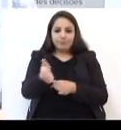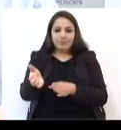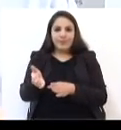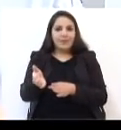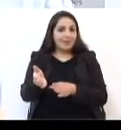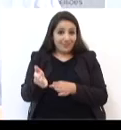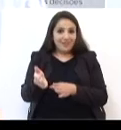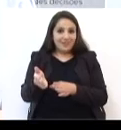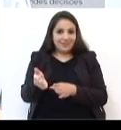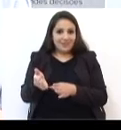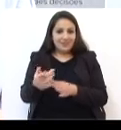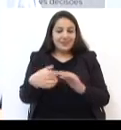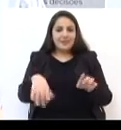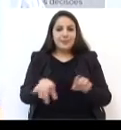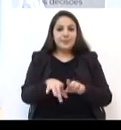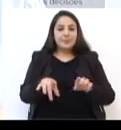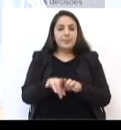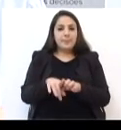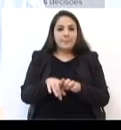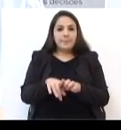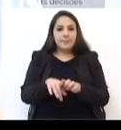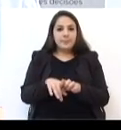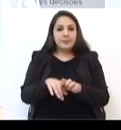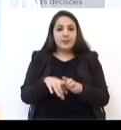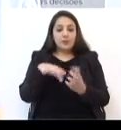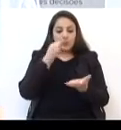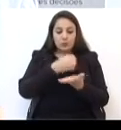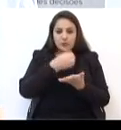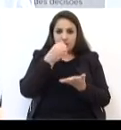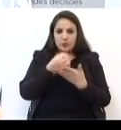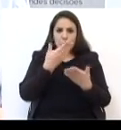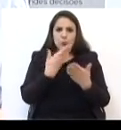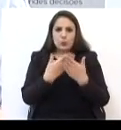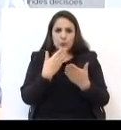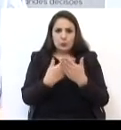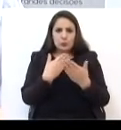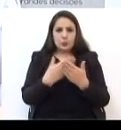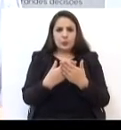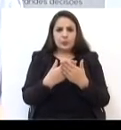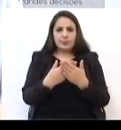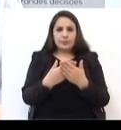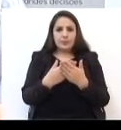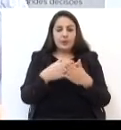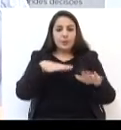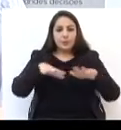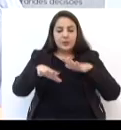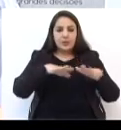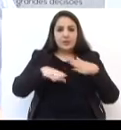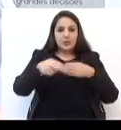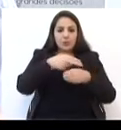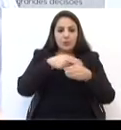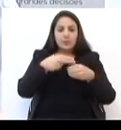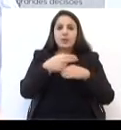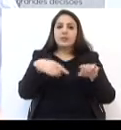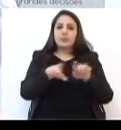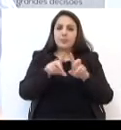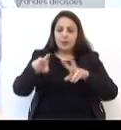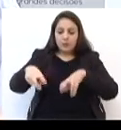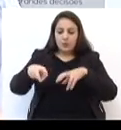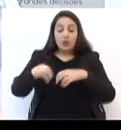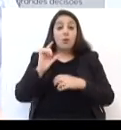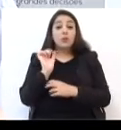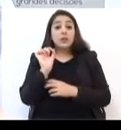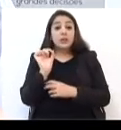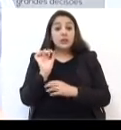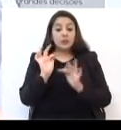e foi contratado um estudo de mobilidade urbana e rural, onde, na